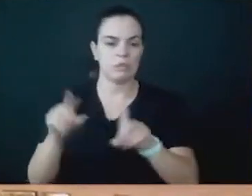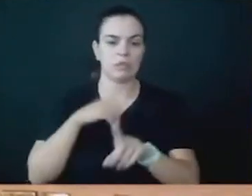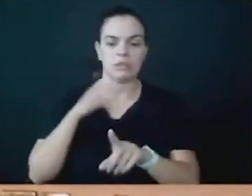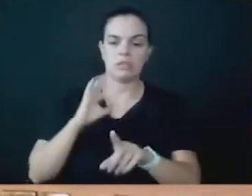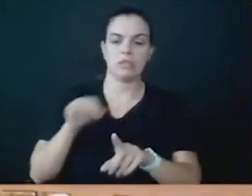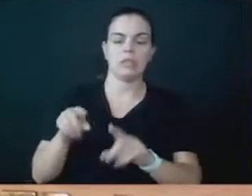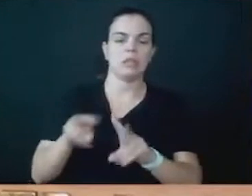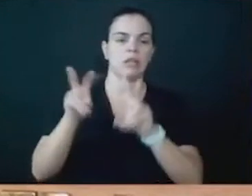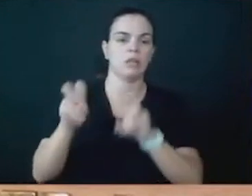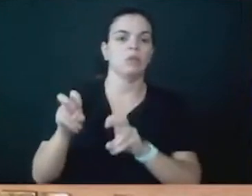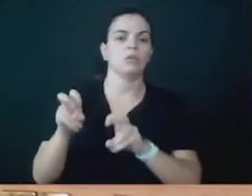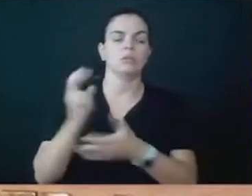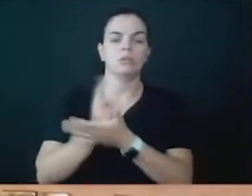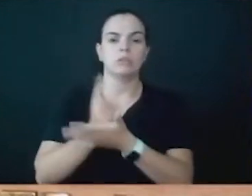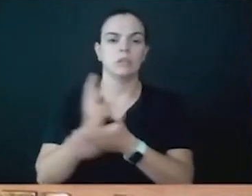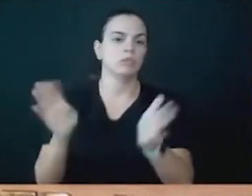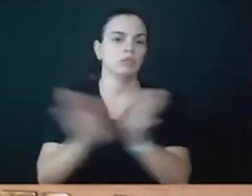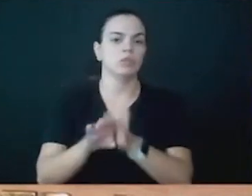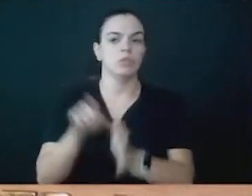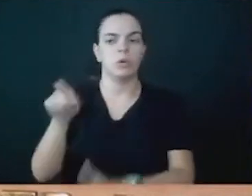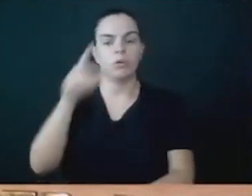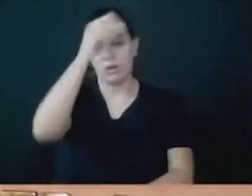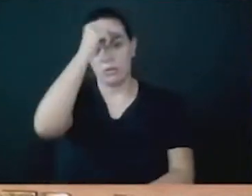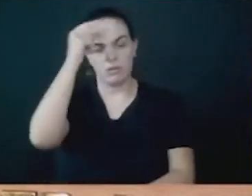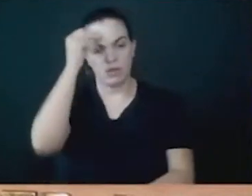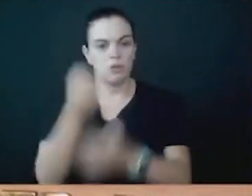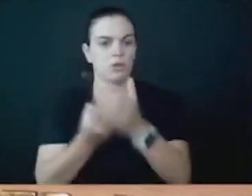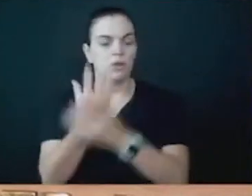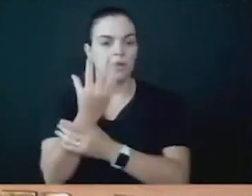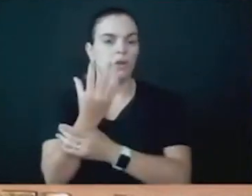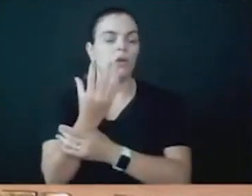vem muito à tona, né? O prefeito ele criou uma secretaria específica